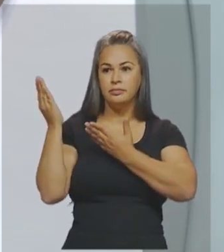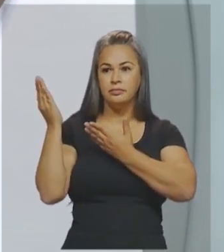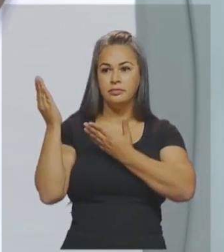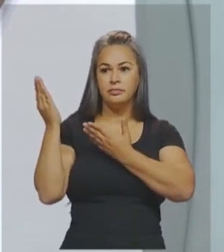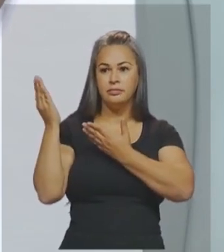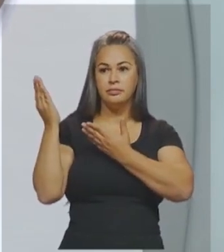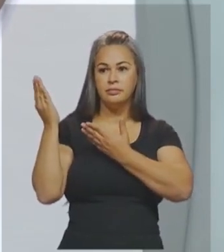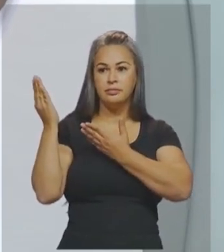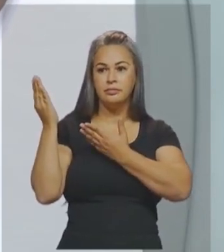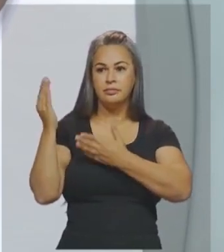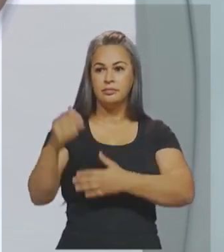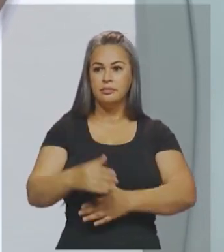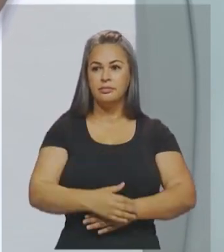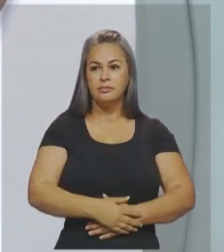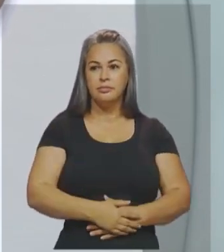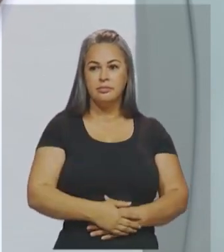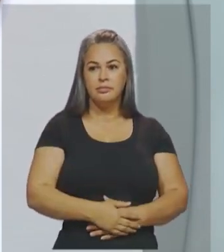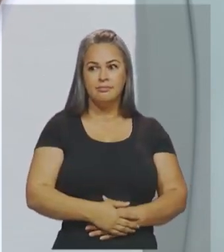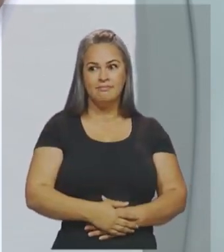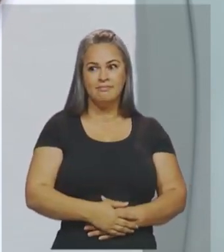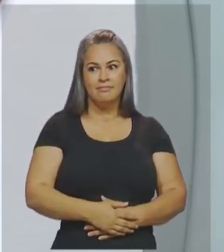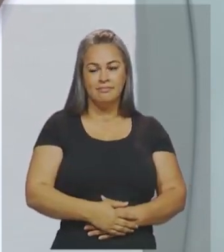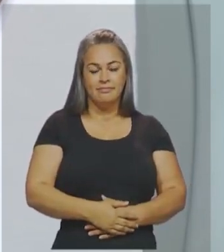Vou colocar aqui o